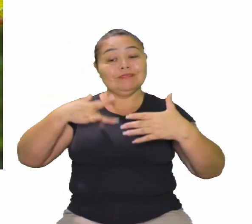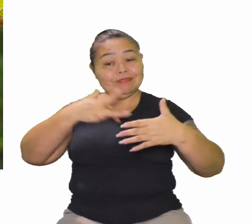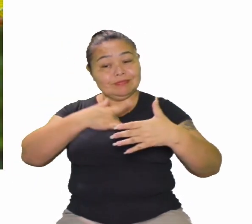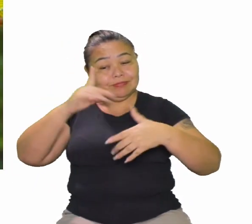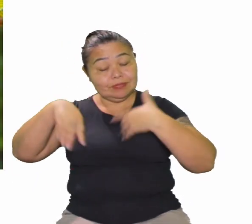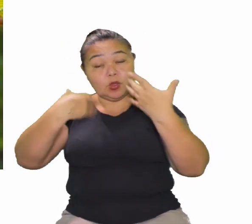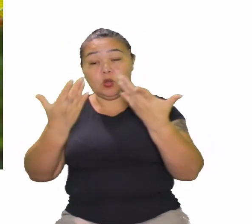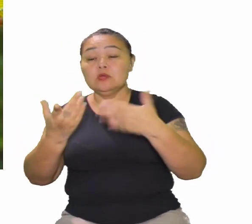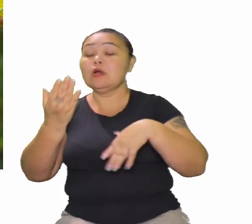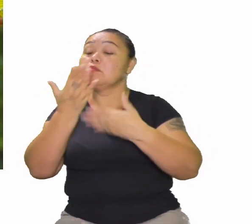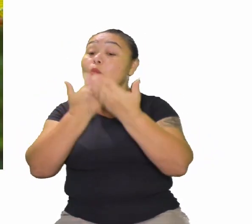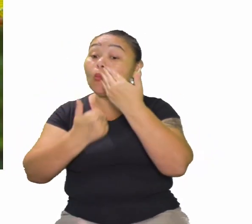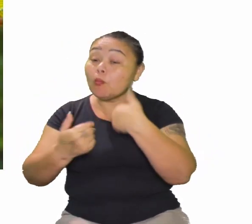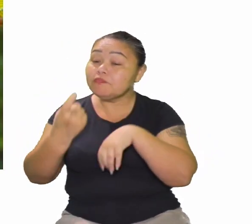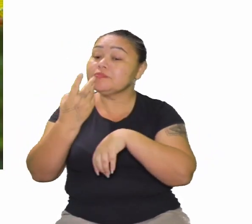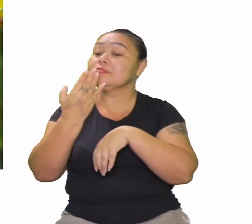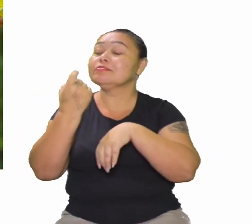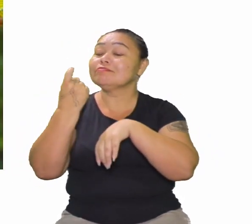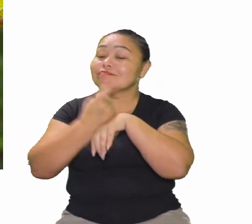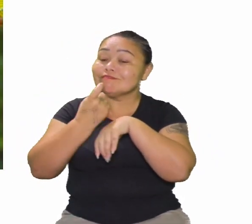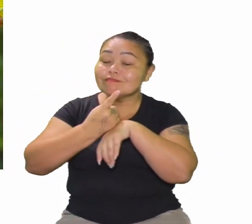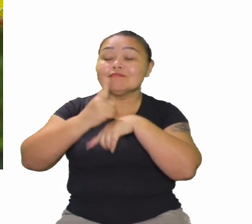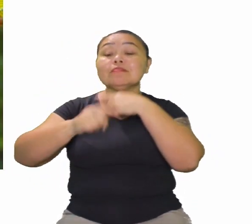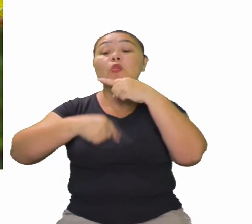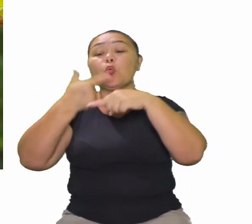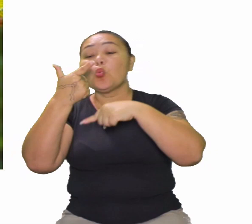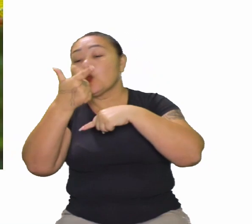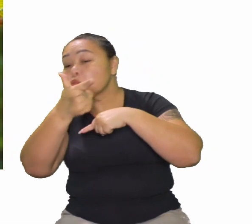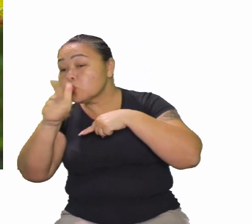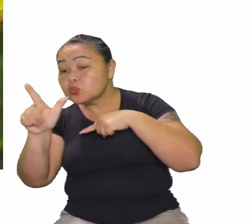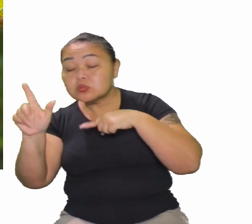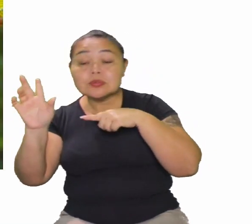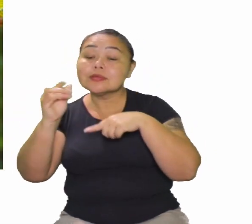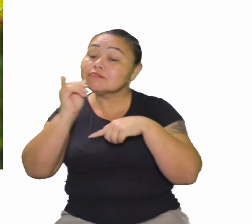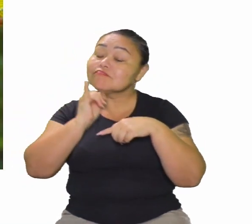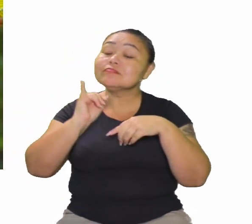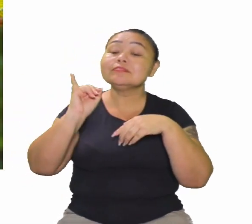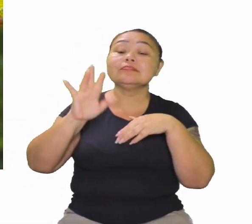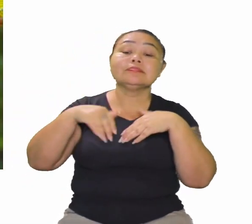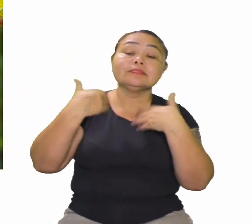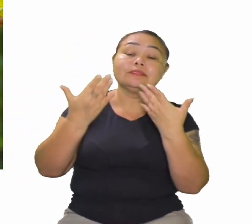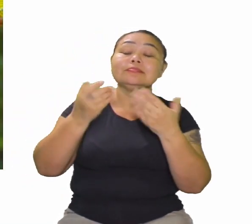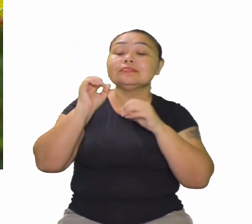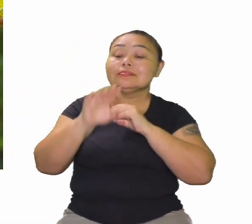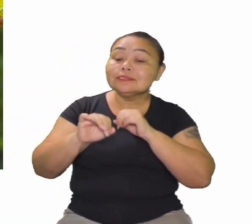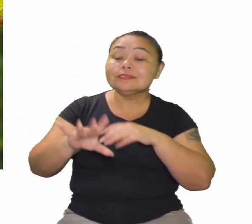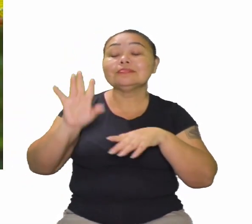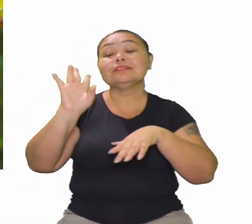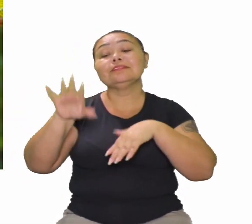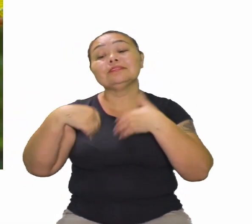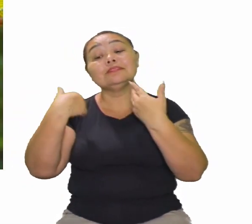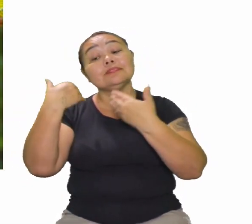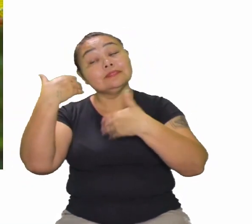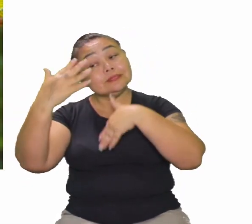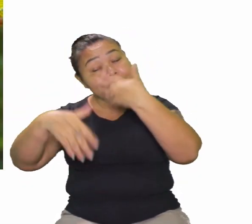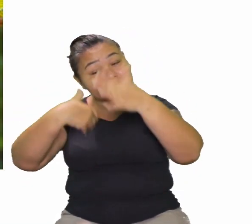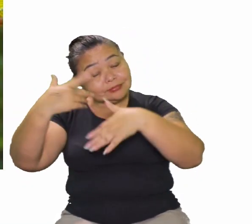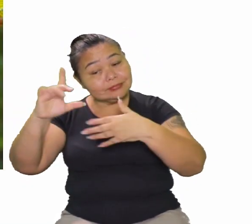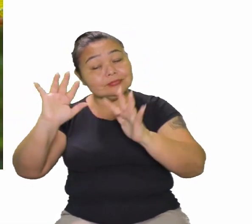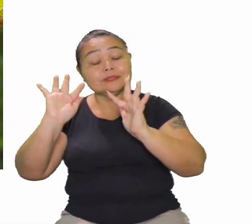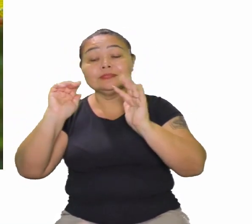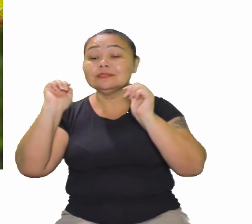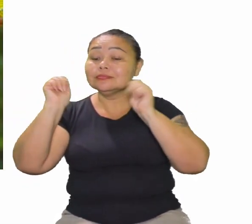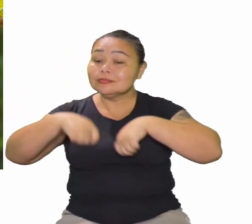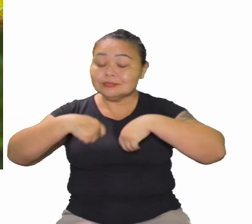alimento mais sólido. Aí a gente vem precisando de outras estruturas, por exemplo, a educação, o ensino, para poder permitir